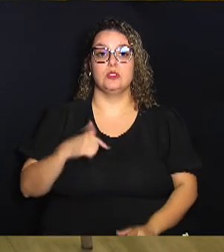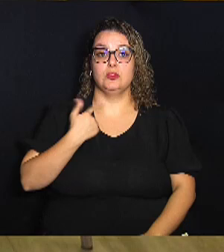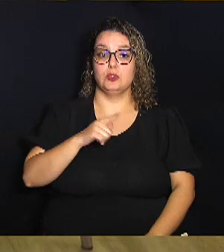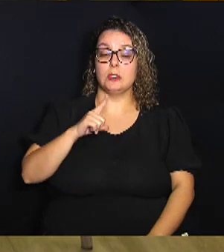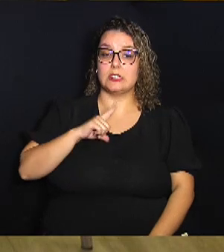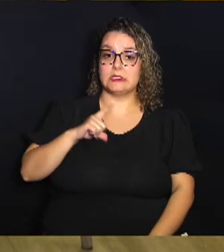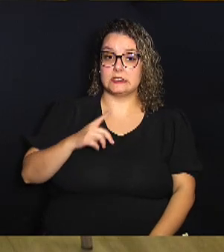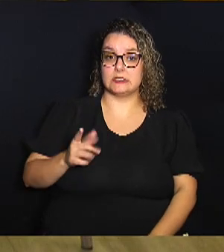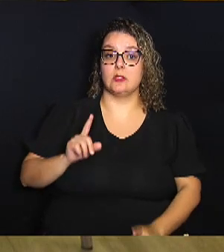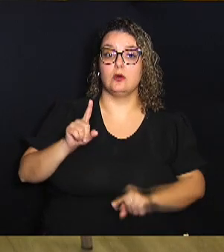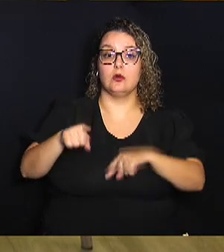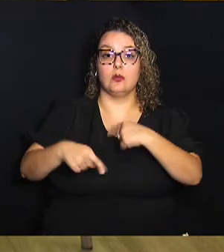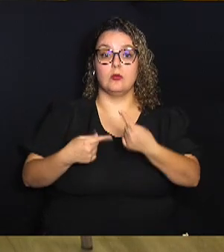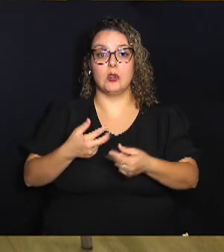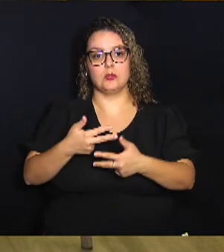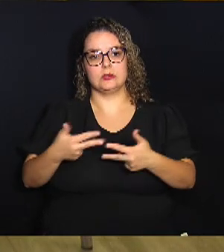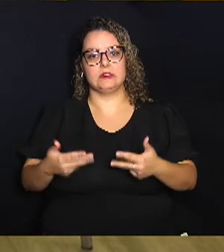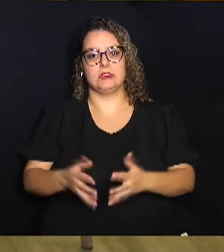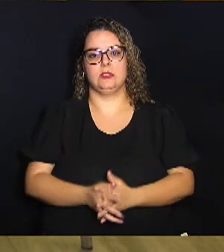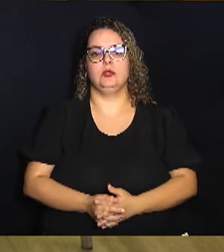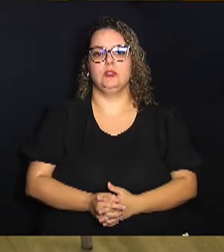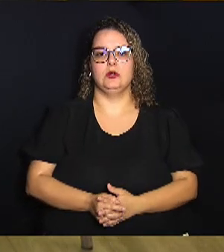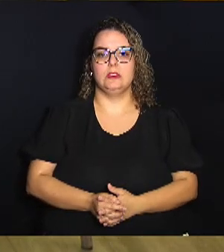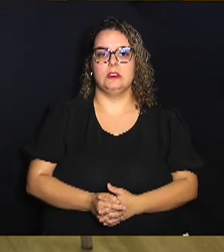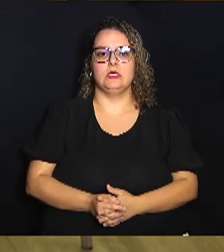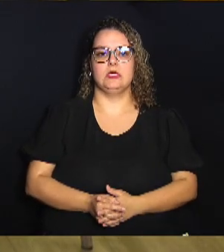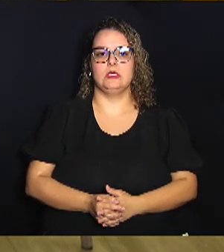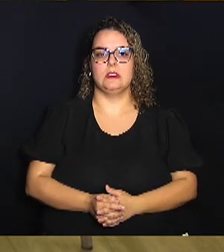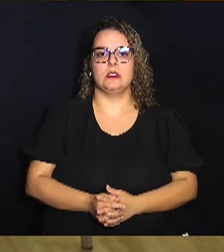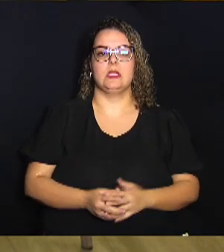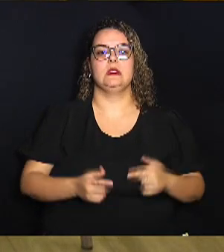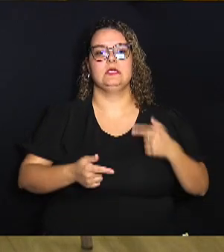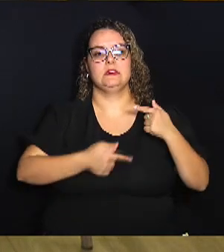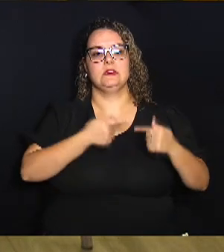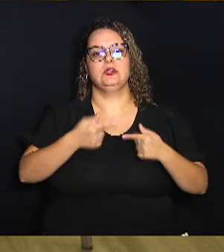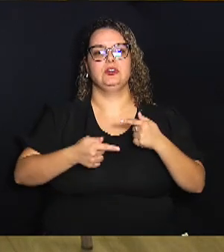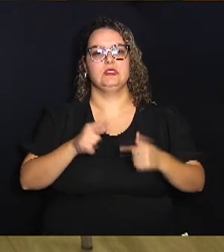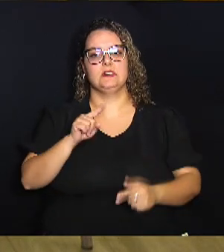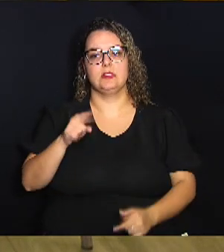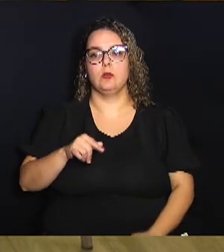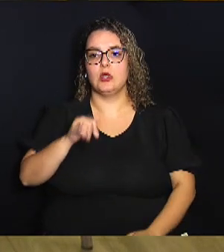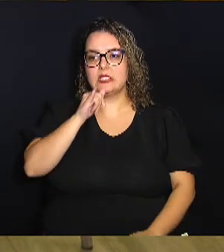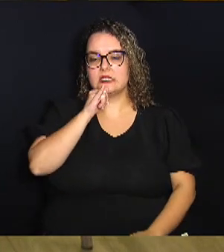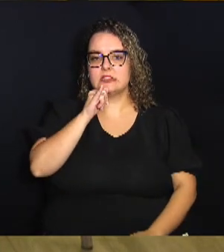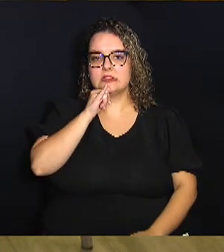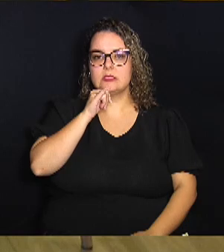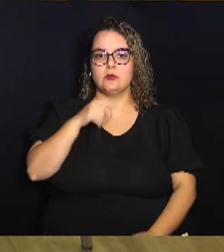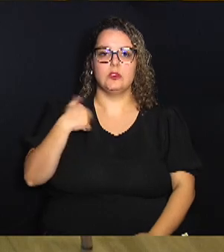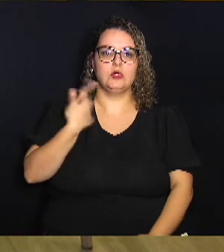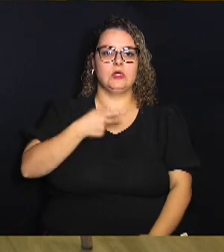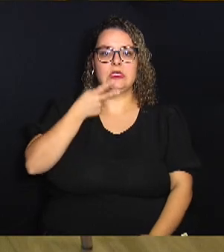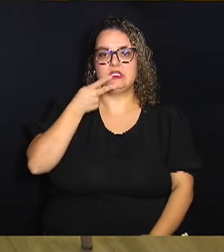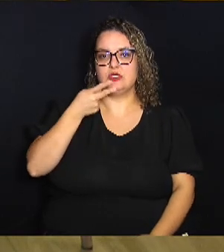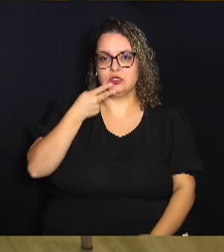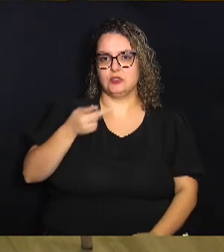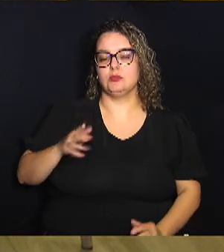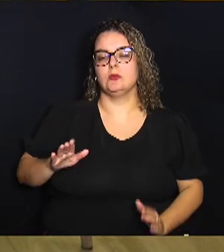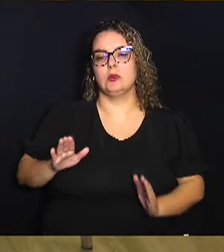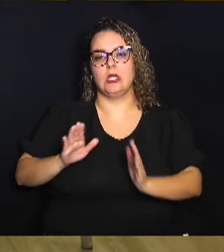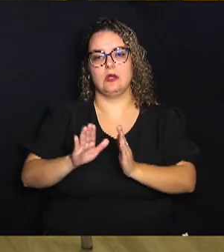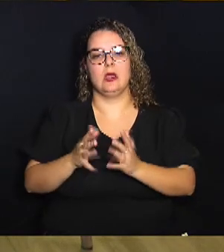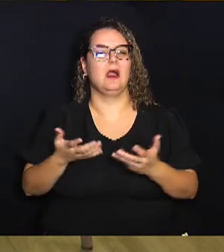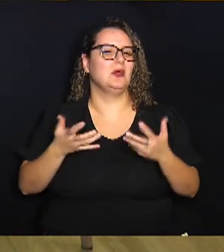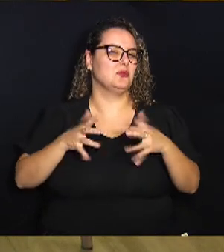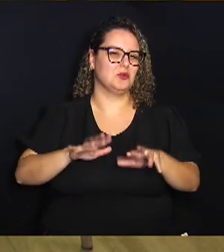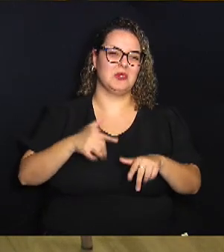ainda uma outra questão, né? Essa geração Z, olha, por exemplo, a gente falou daquele enfrentamento, eu não quero